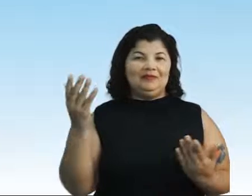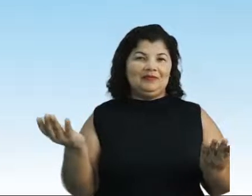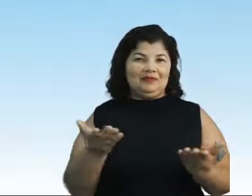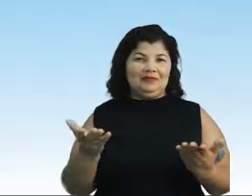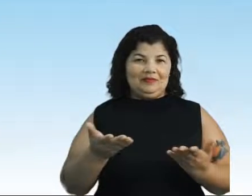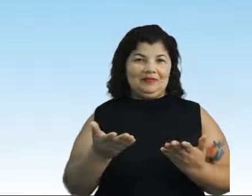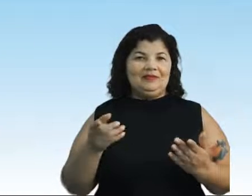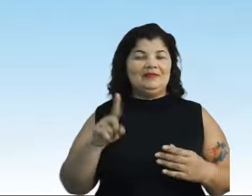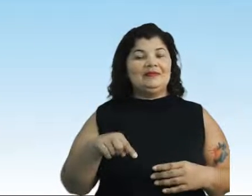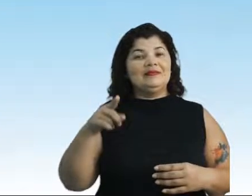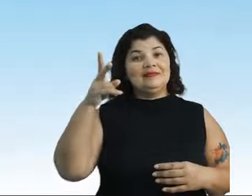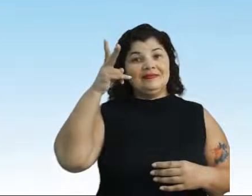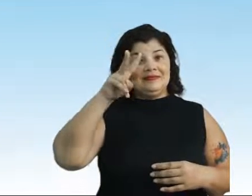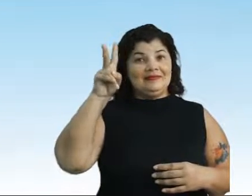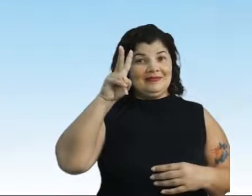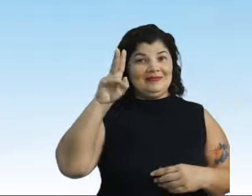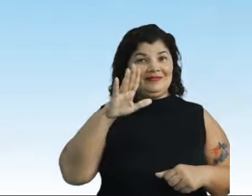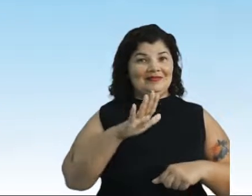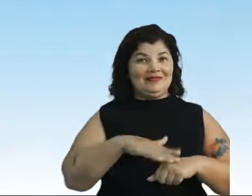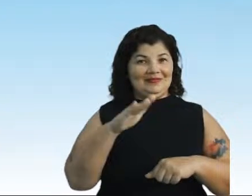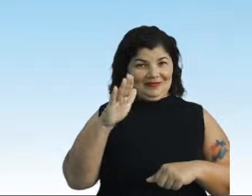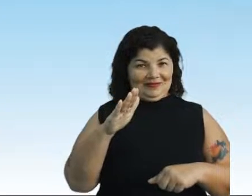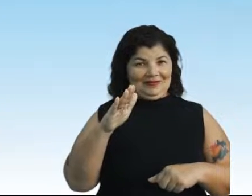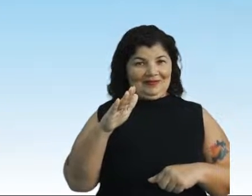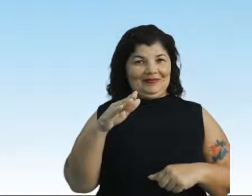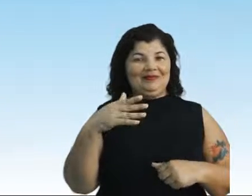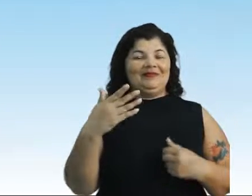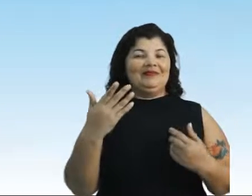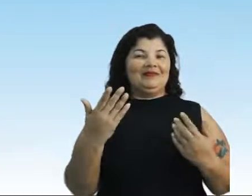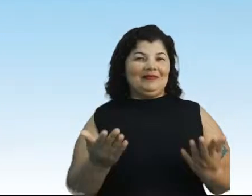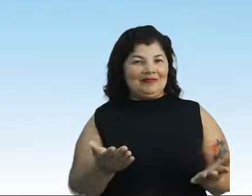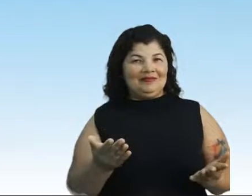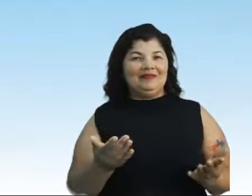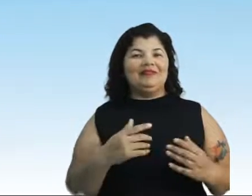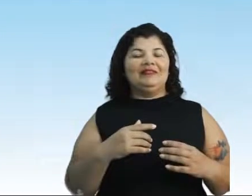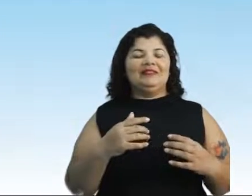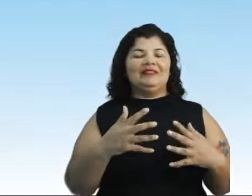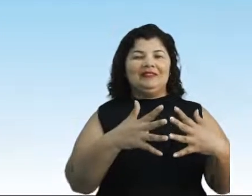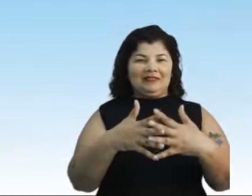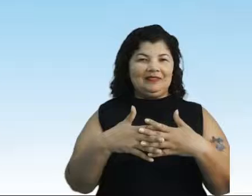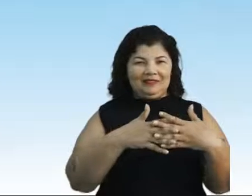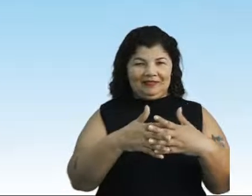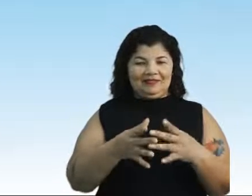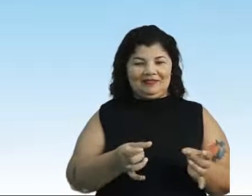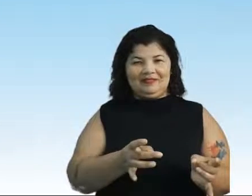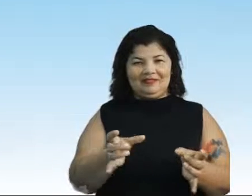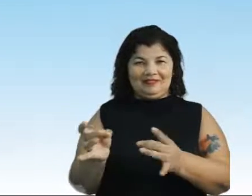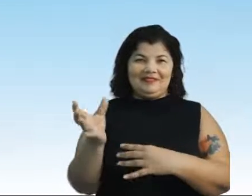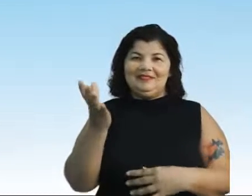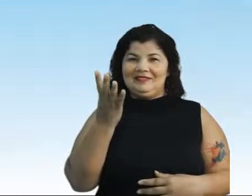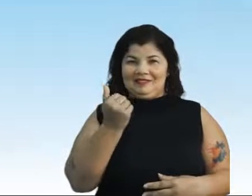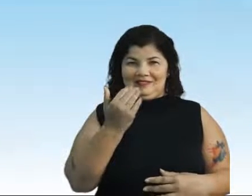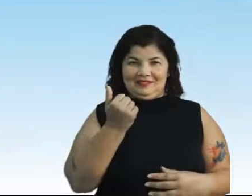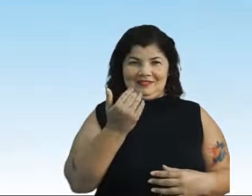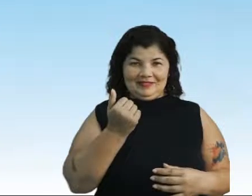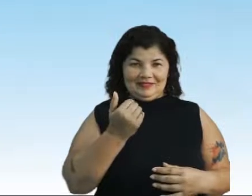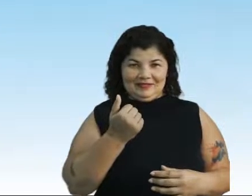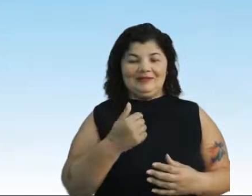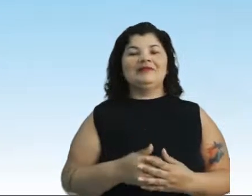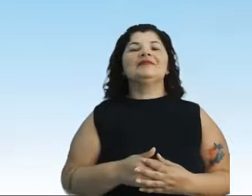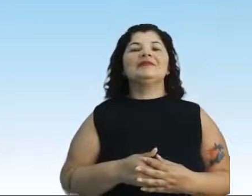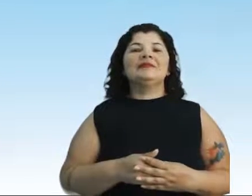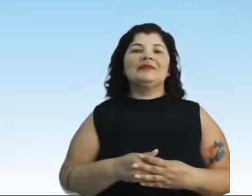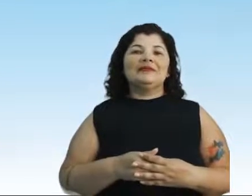uma história sobre os food trucks, ou aqueles caminhões de comidas que a gente vê por aí.